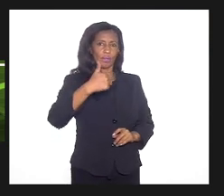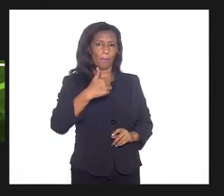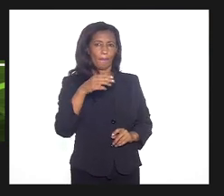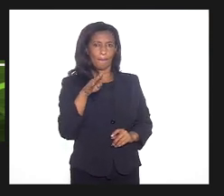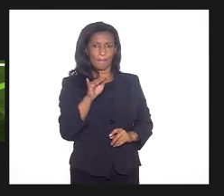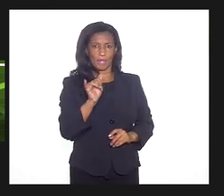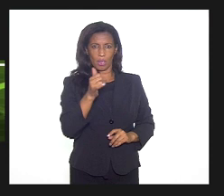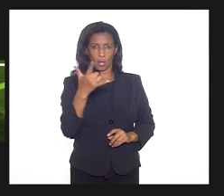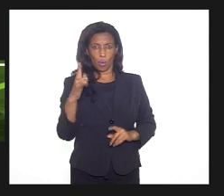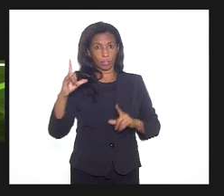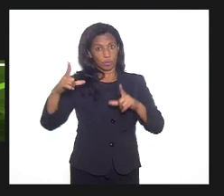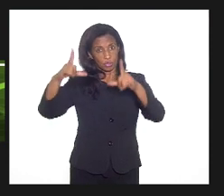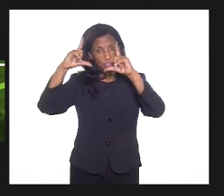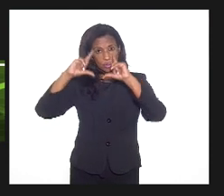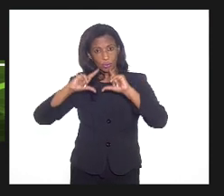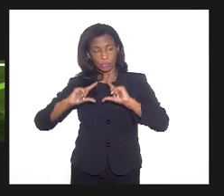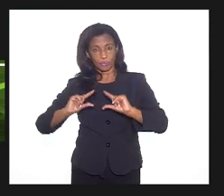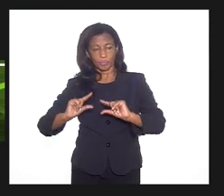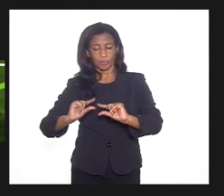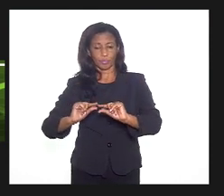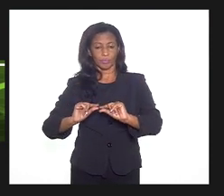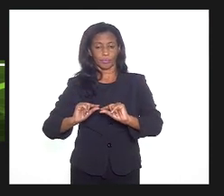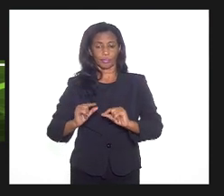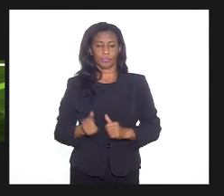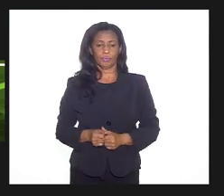bilhões e caímos para